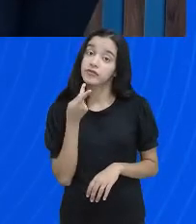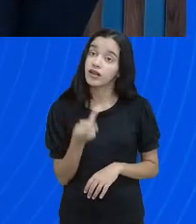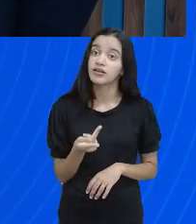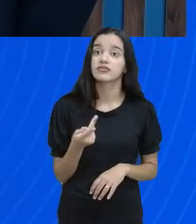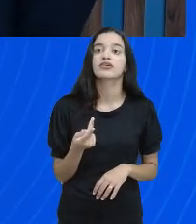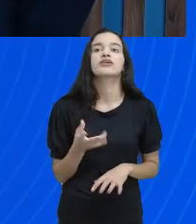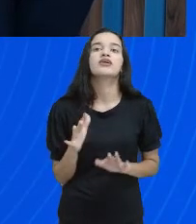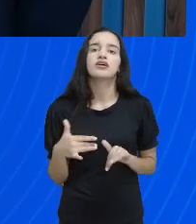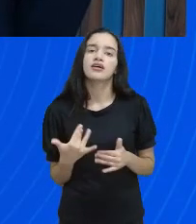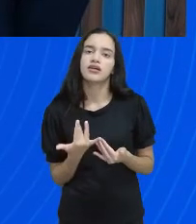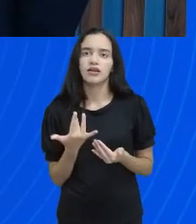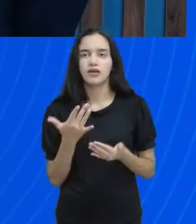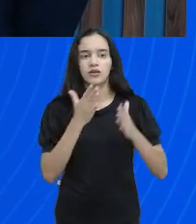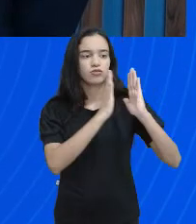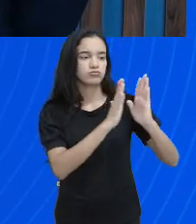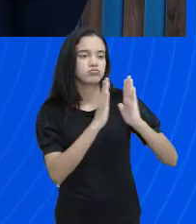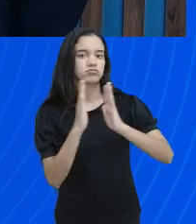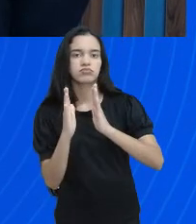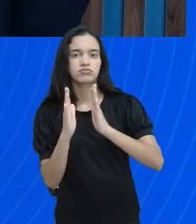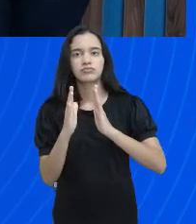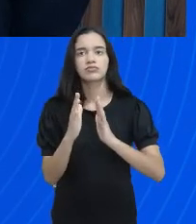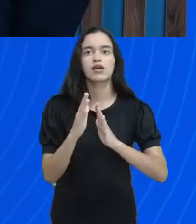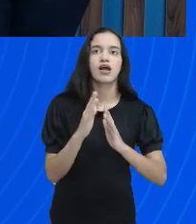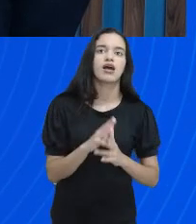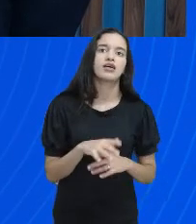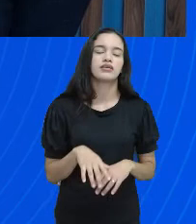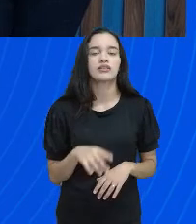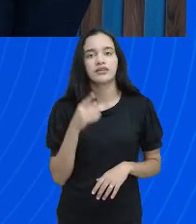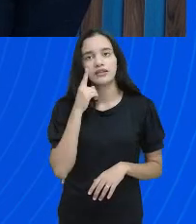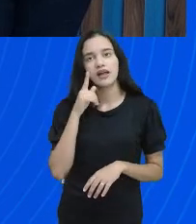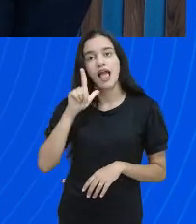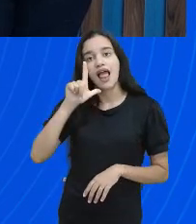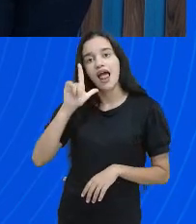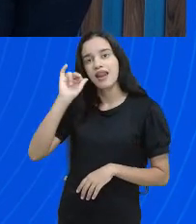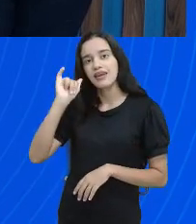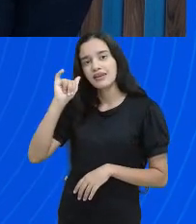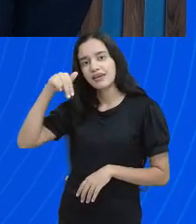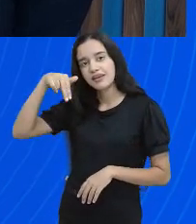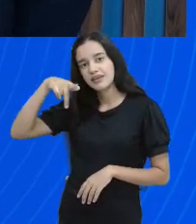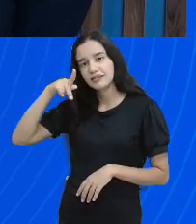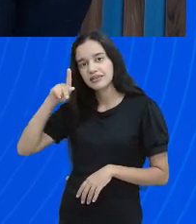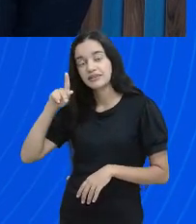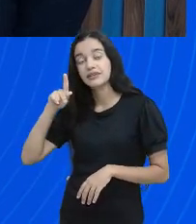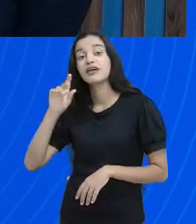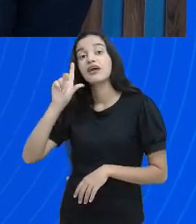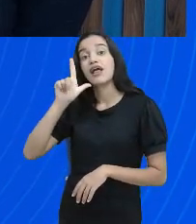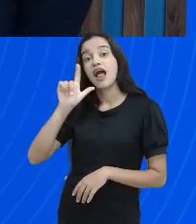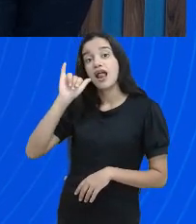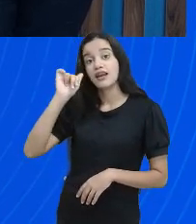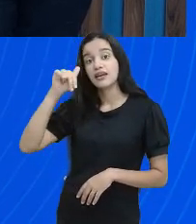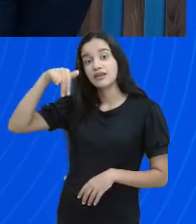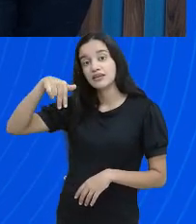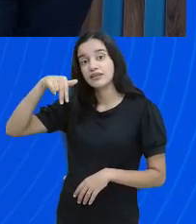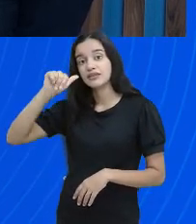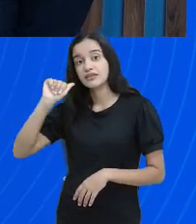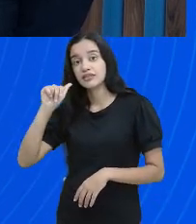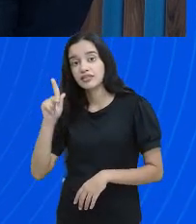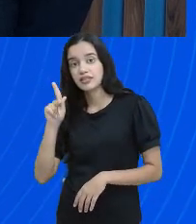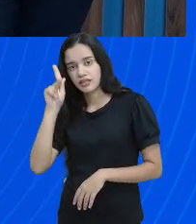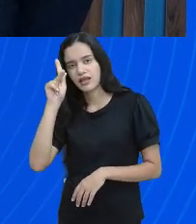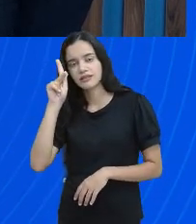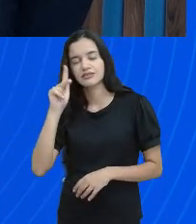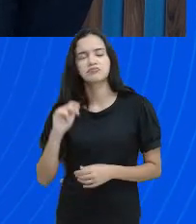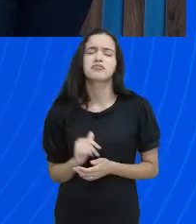gente, na primeira coluna, né? Linac, olha o nome da pessoa, nem existe isso, né? Eu nunca vi ninguém chamar Linac. A senhora já viu,